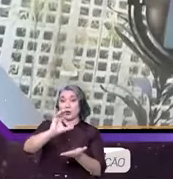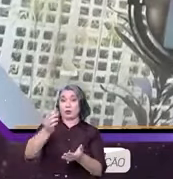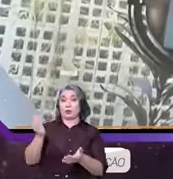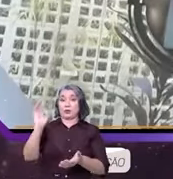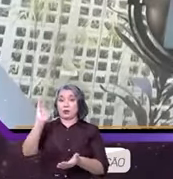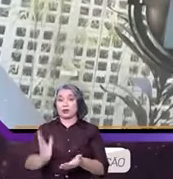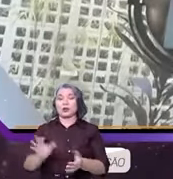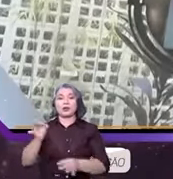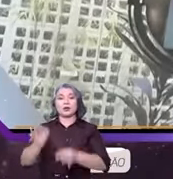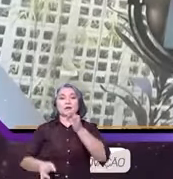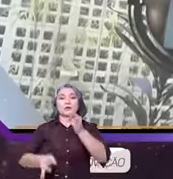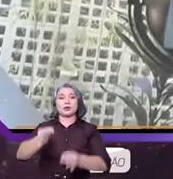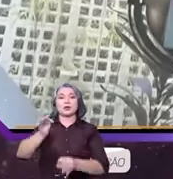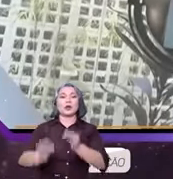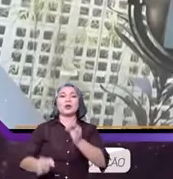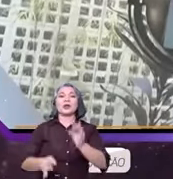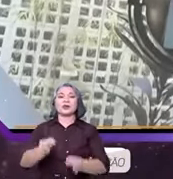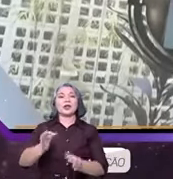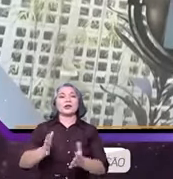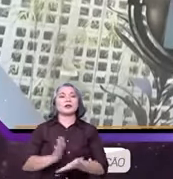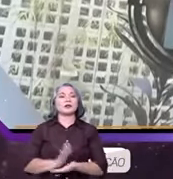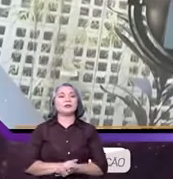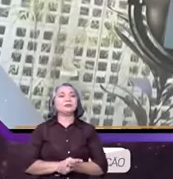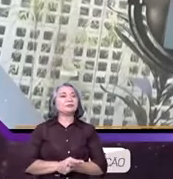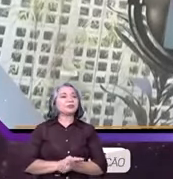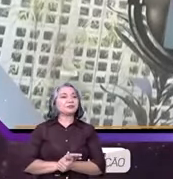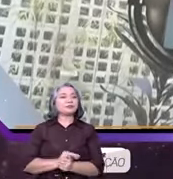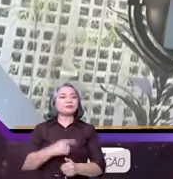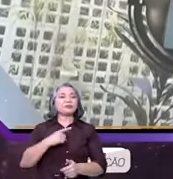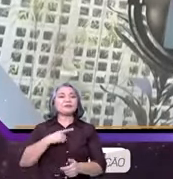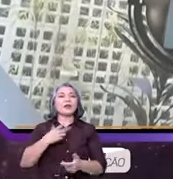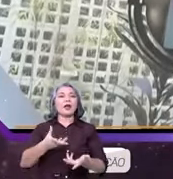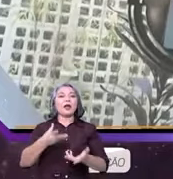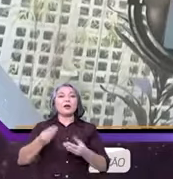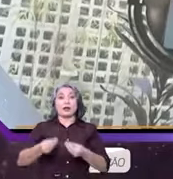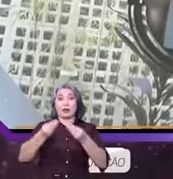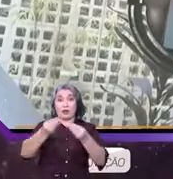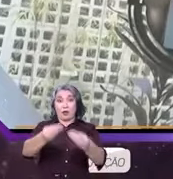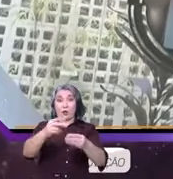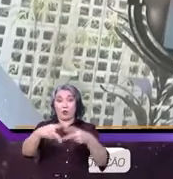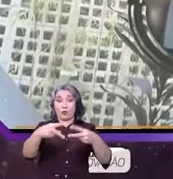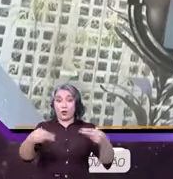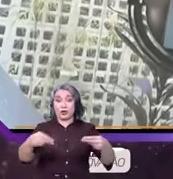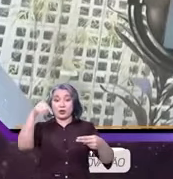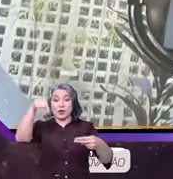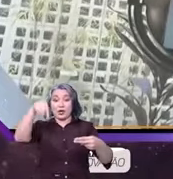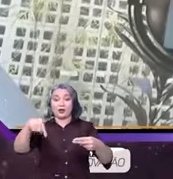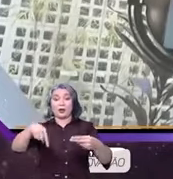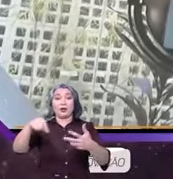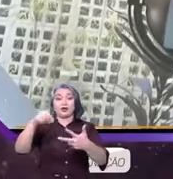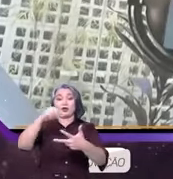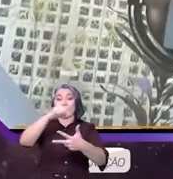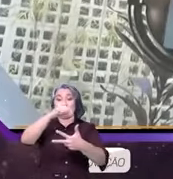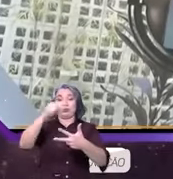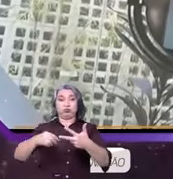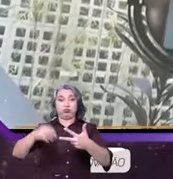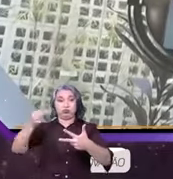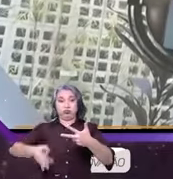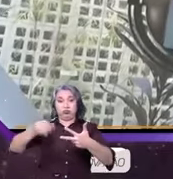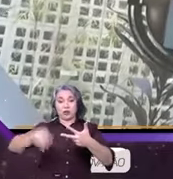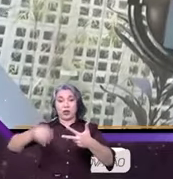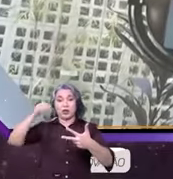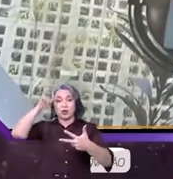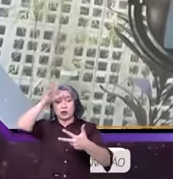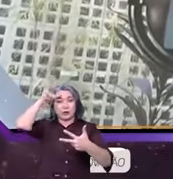no ano de 2020, agora, premiou uma vara daqui de Mato Grosso